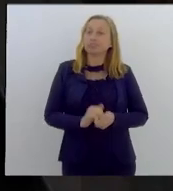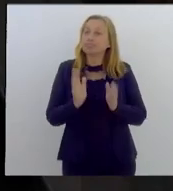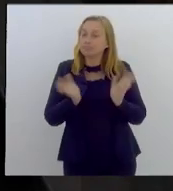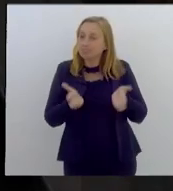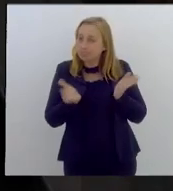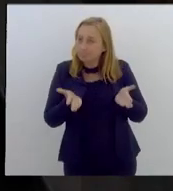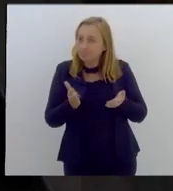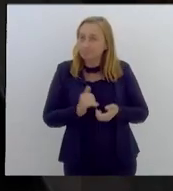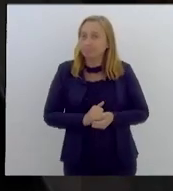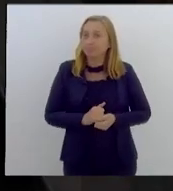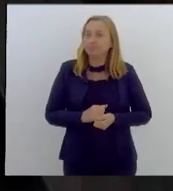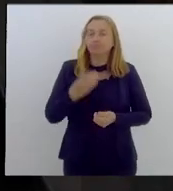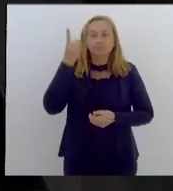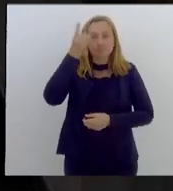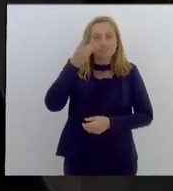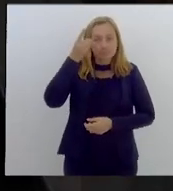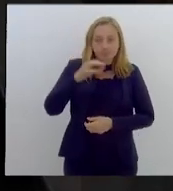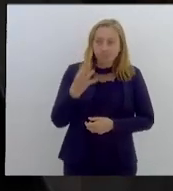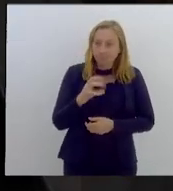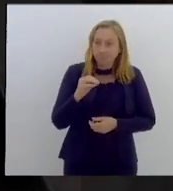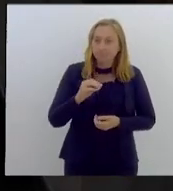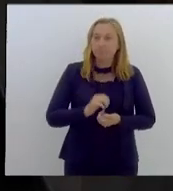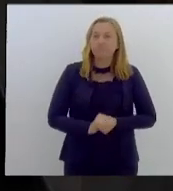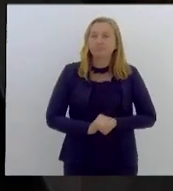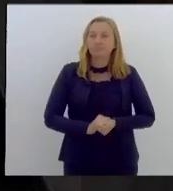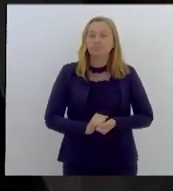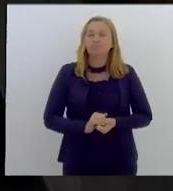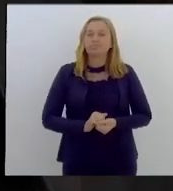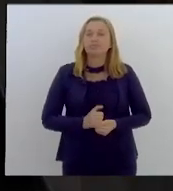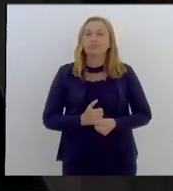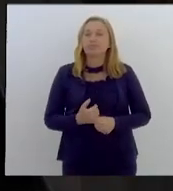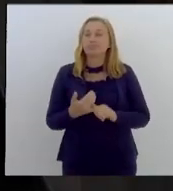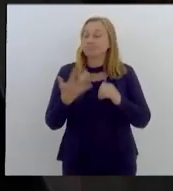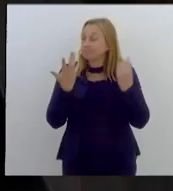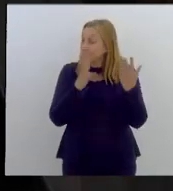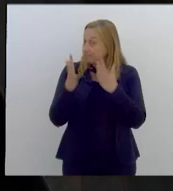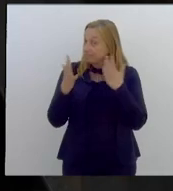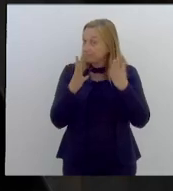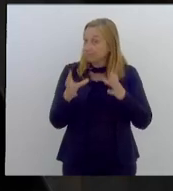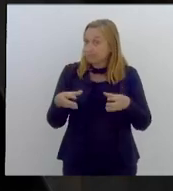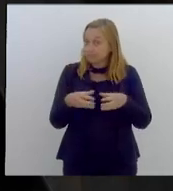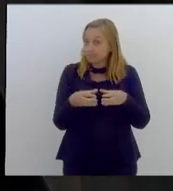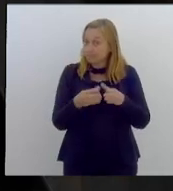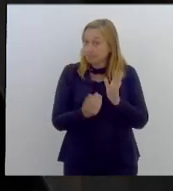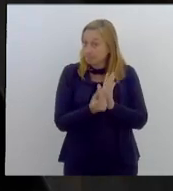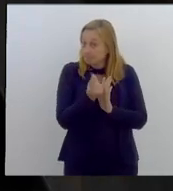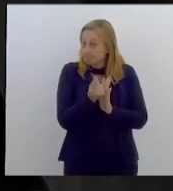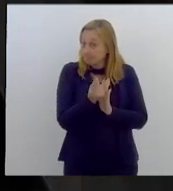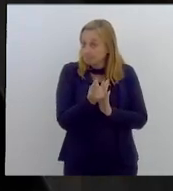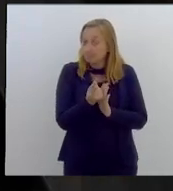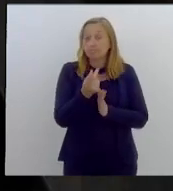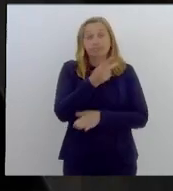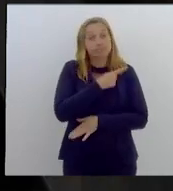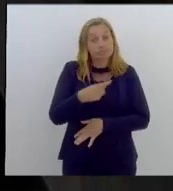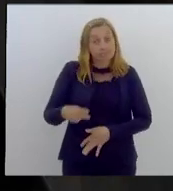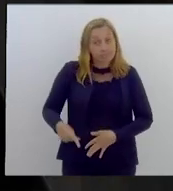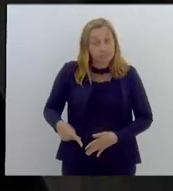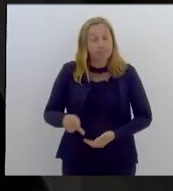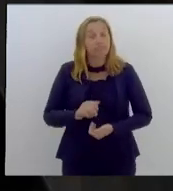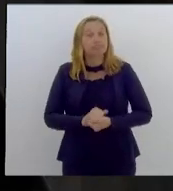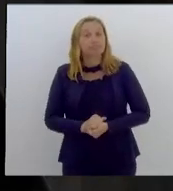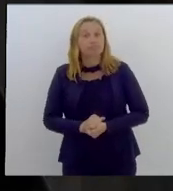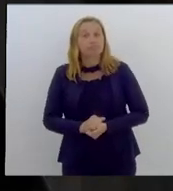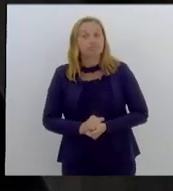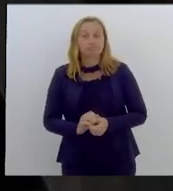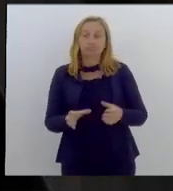agora, deputado Chico Machado, elogiar a Comissão de Orçamento, presidente,